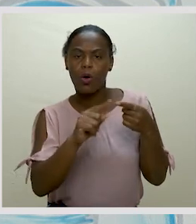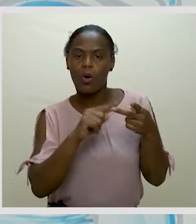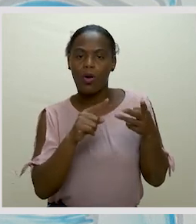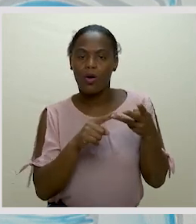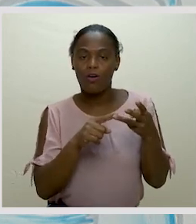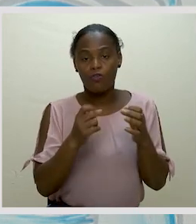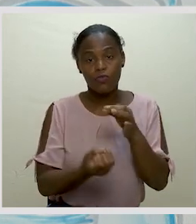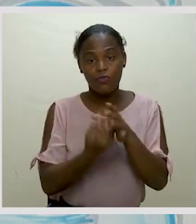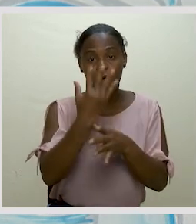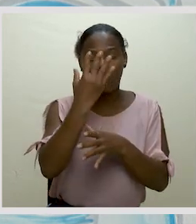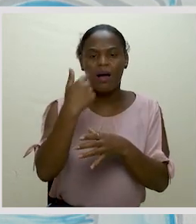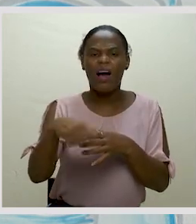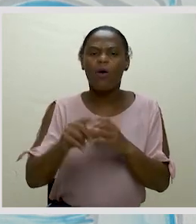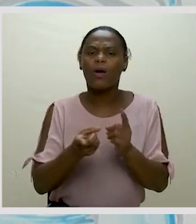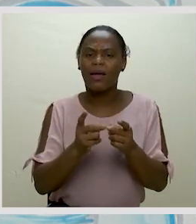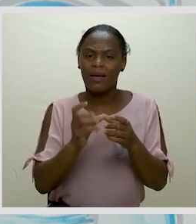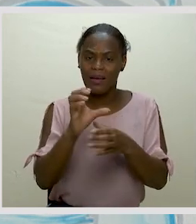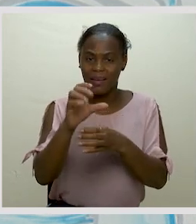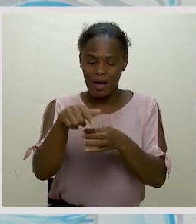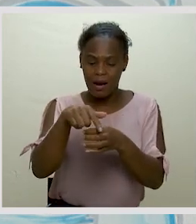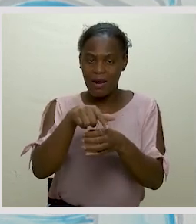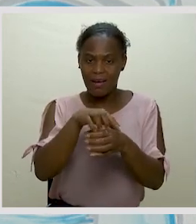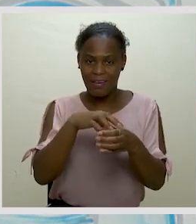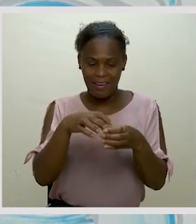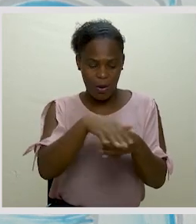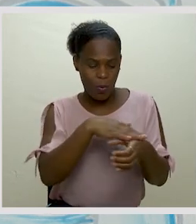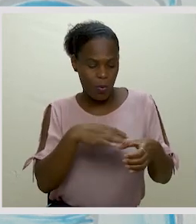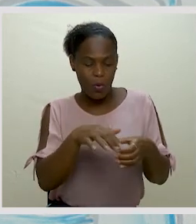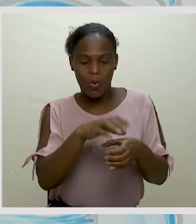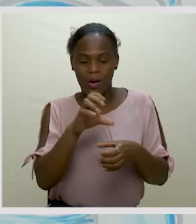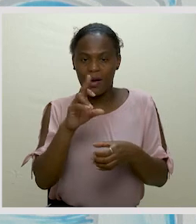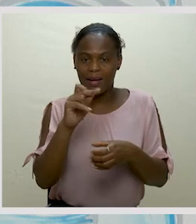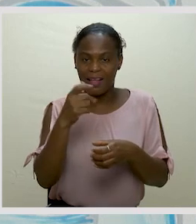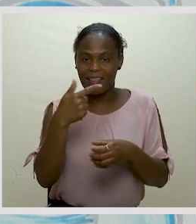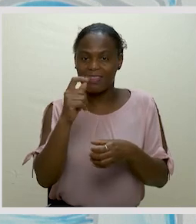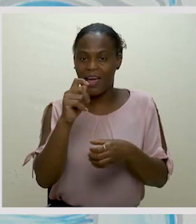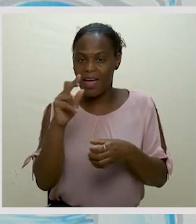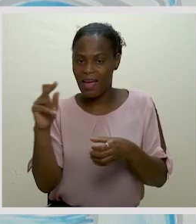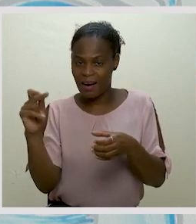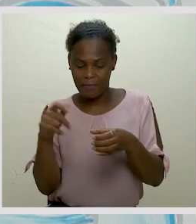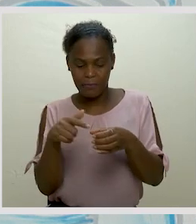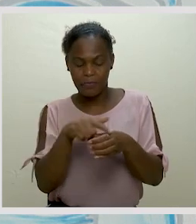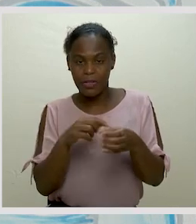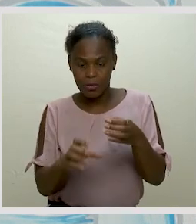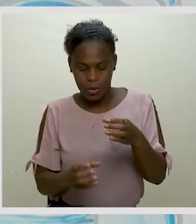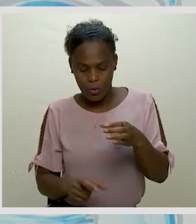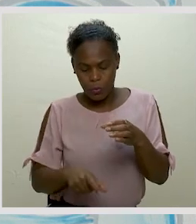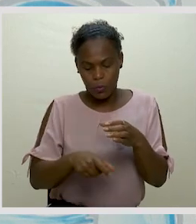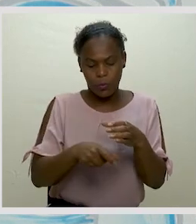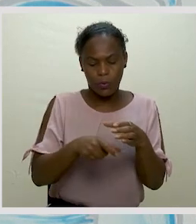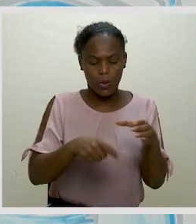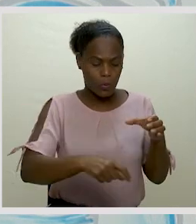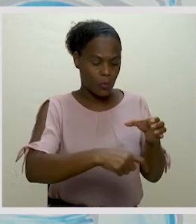vulcão é constituído por, vamos lá, cratera, exatamente, e depois